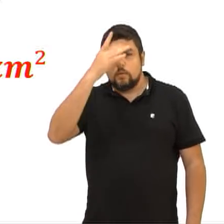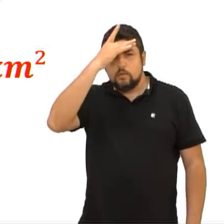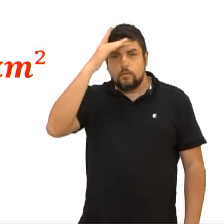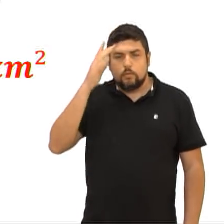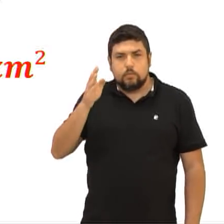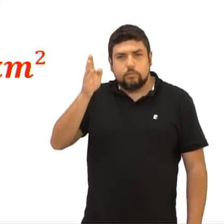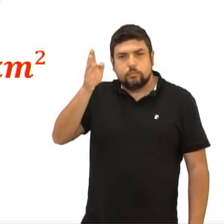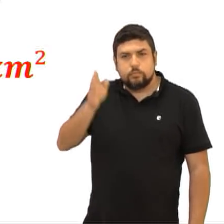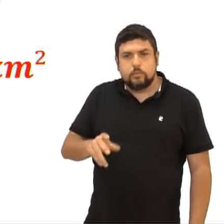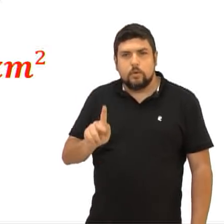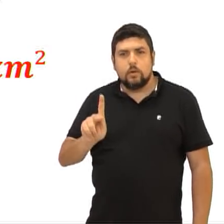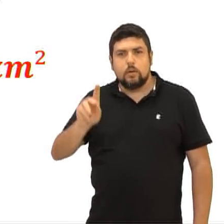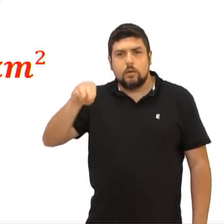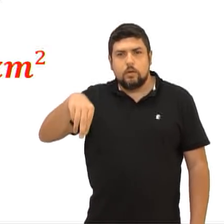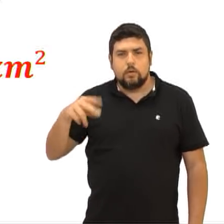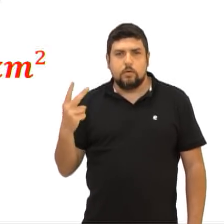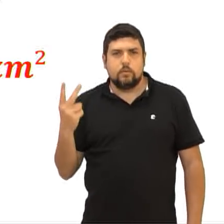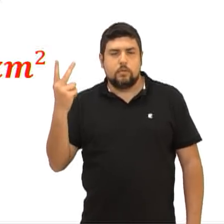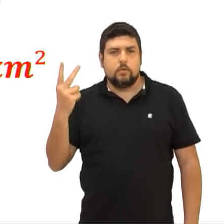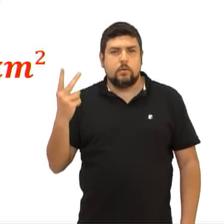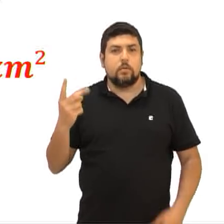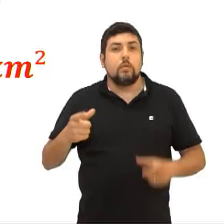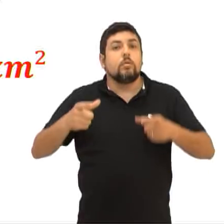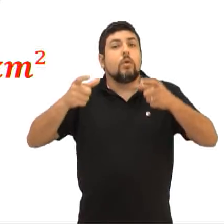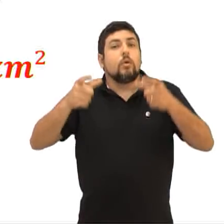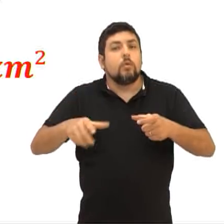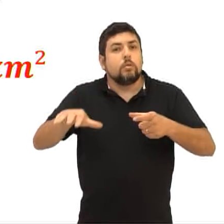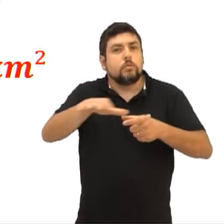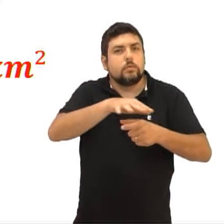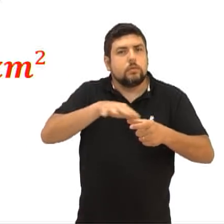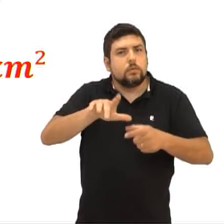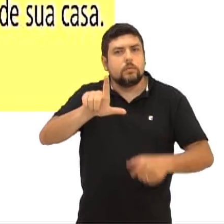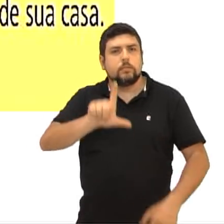quadrado. Isso na região de Londrina.